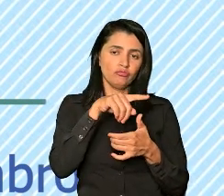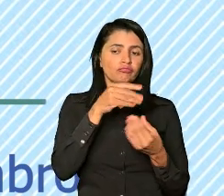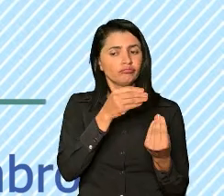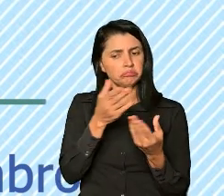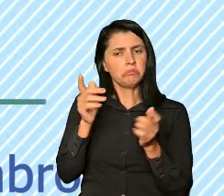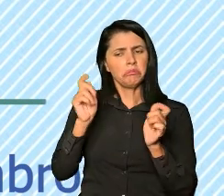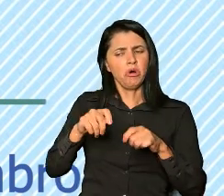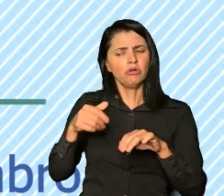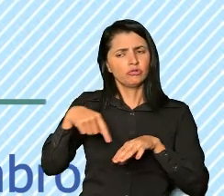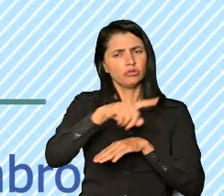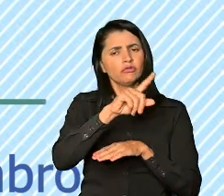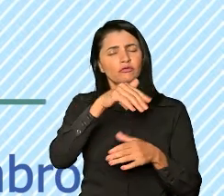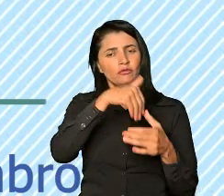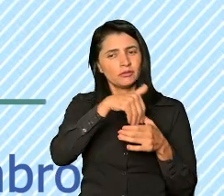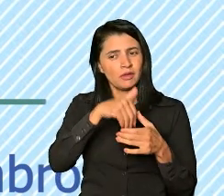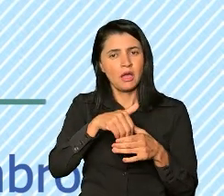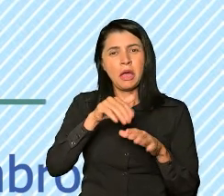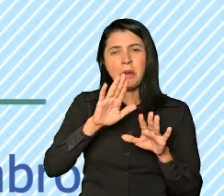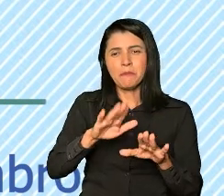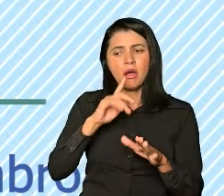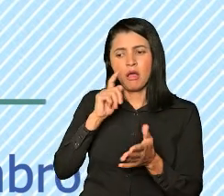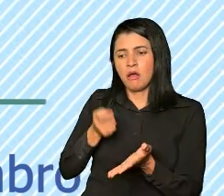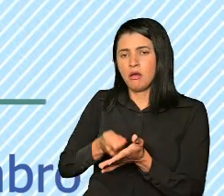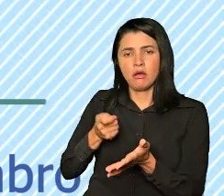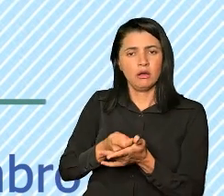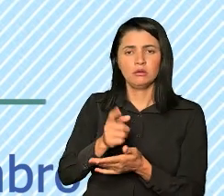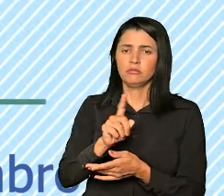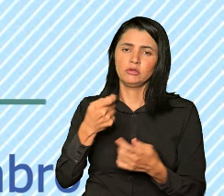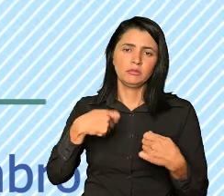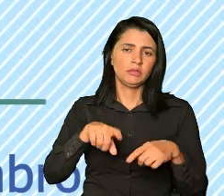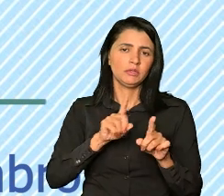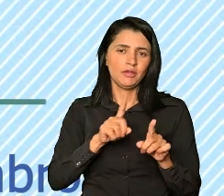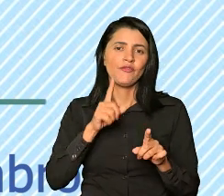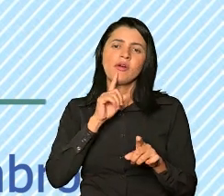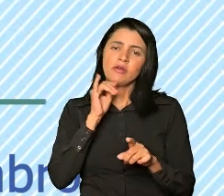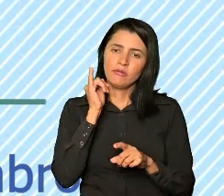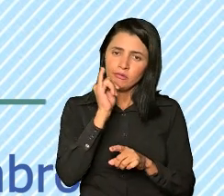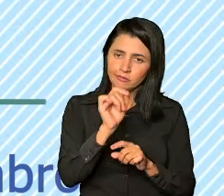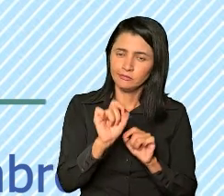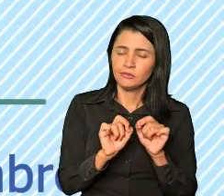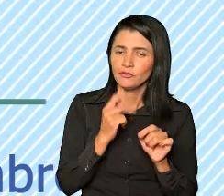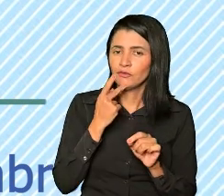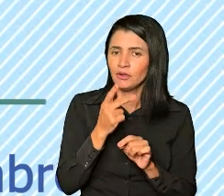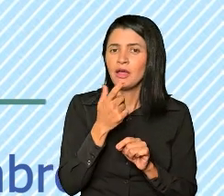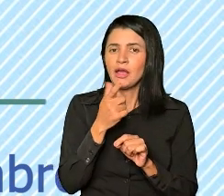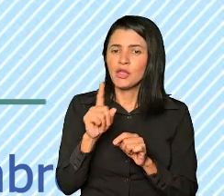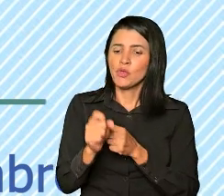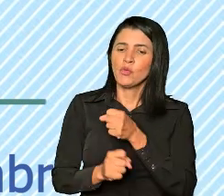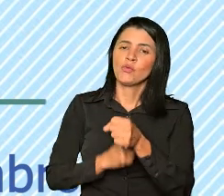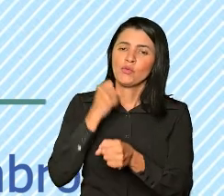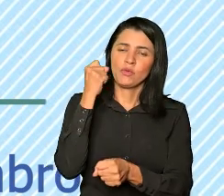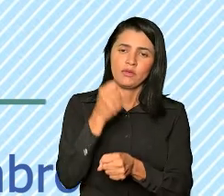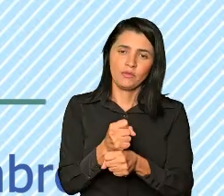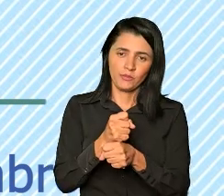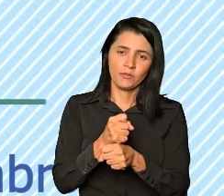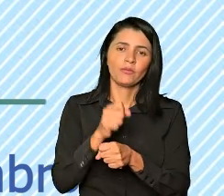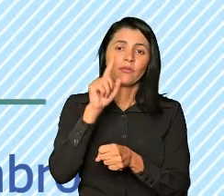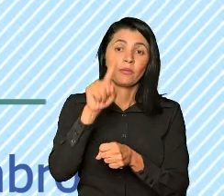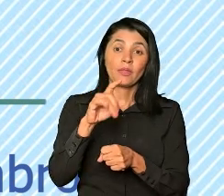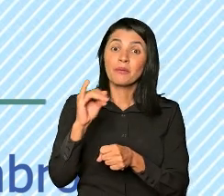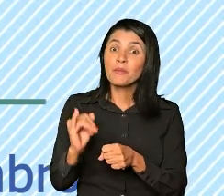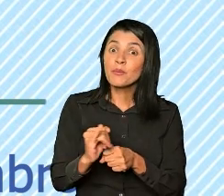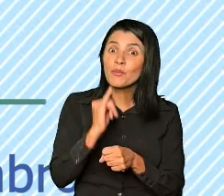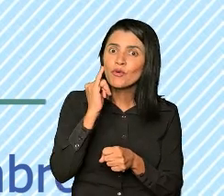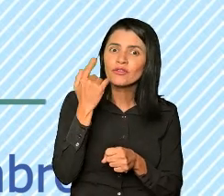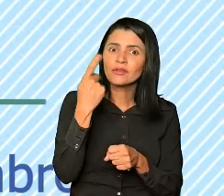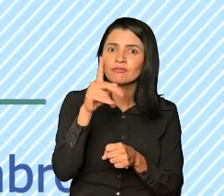às mulheres, né? Mas sem a obrigatoriedade. Eu fiz questão de registrar que no próximo ano é uma importante